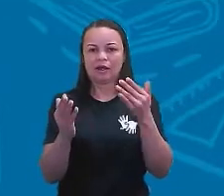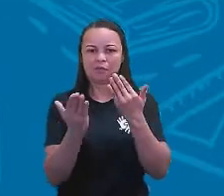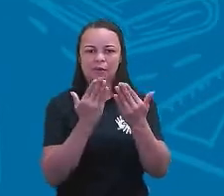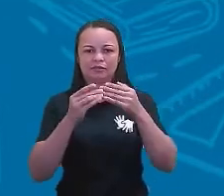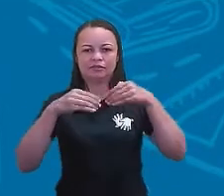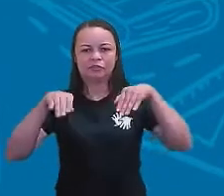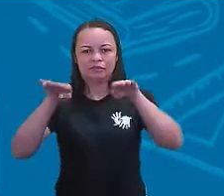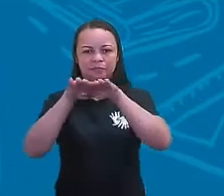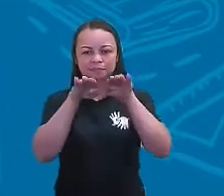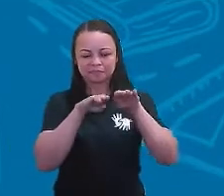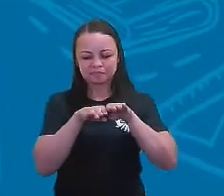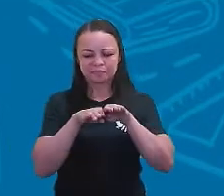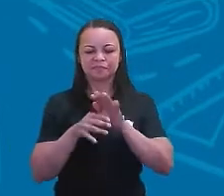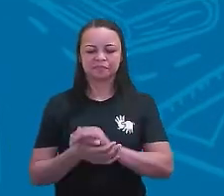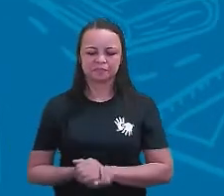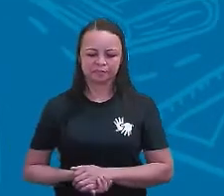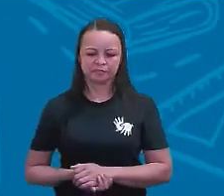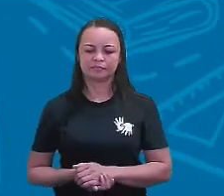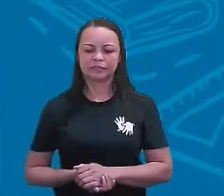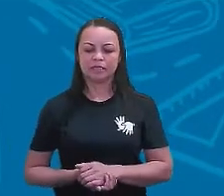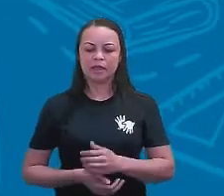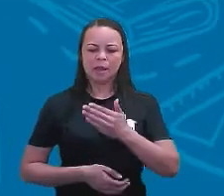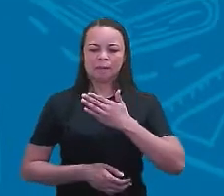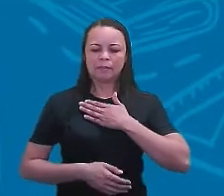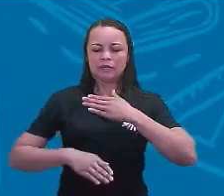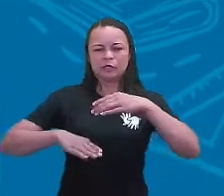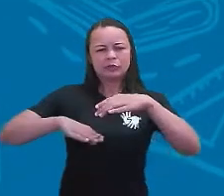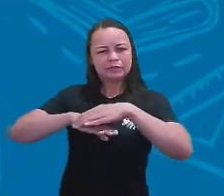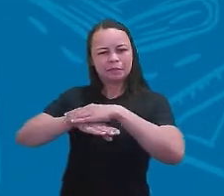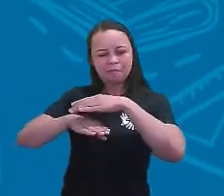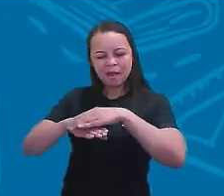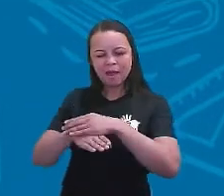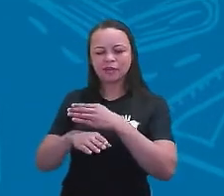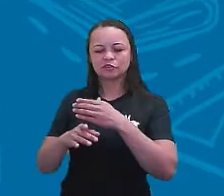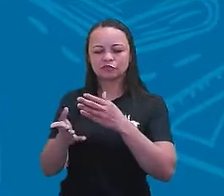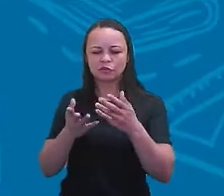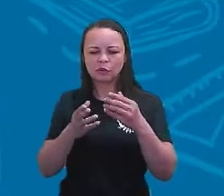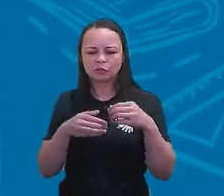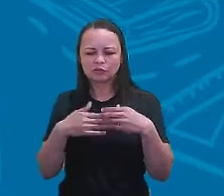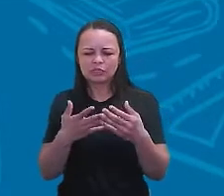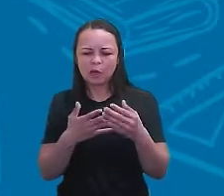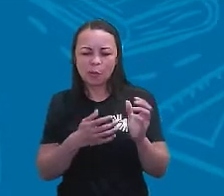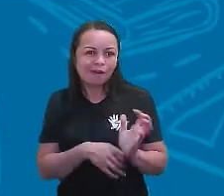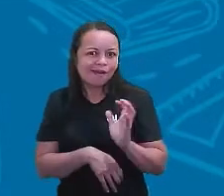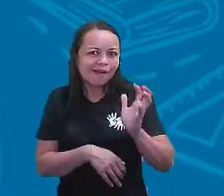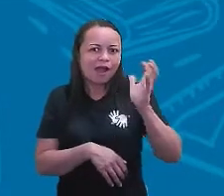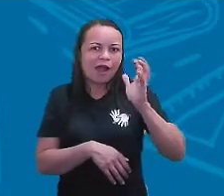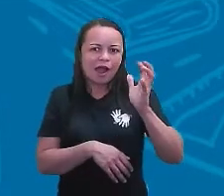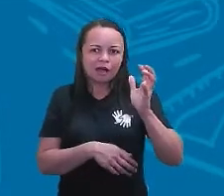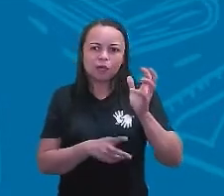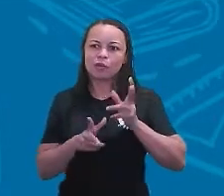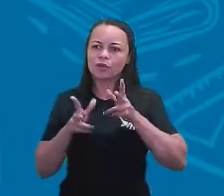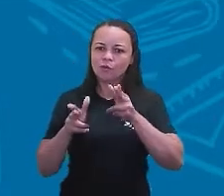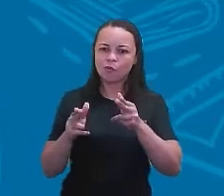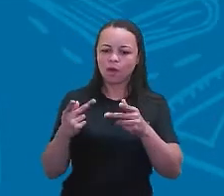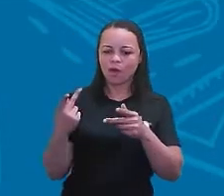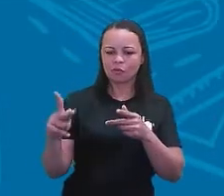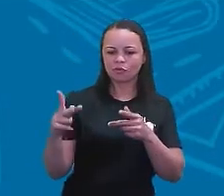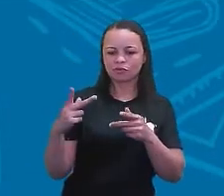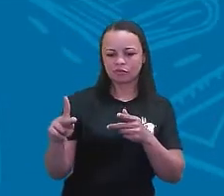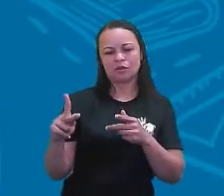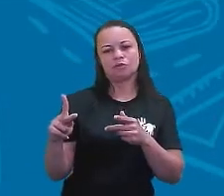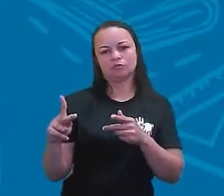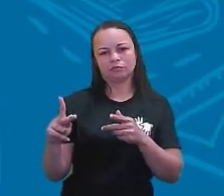Observa. My shoes were as expensive as yours. Então, a gente